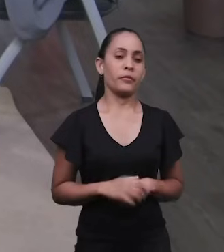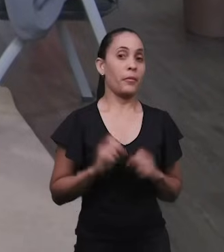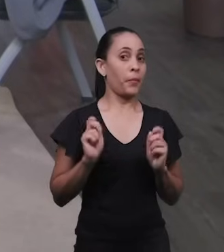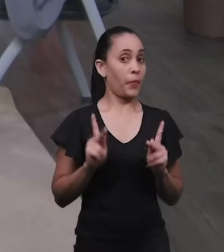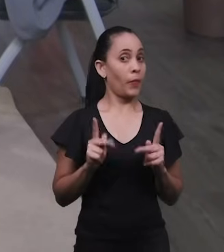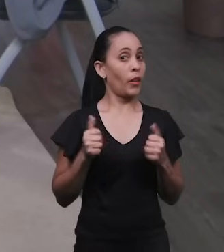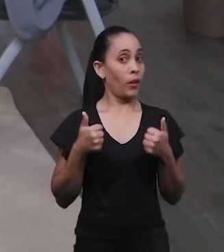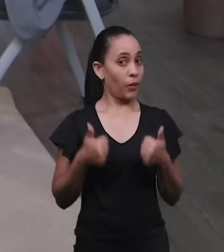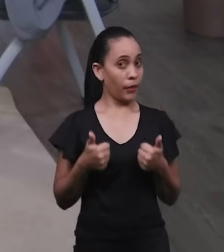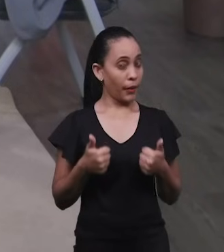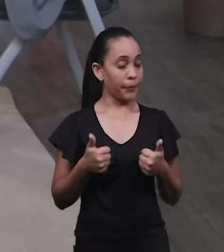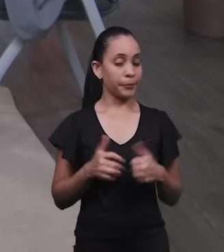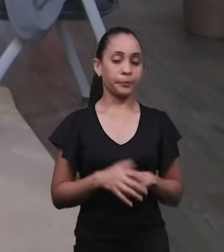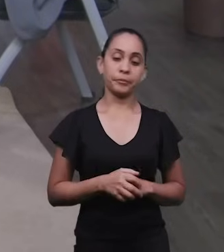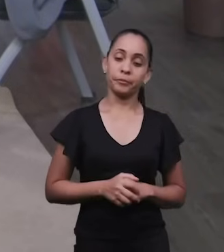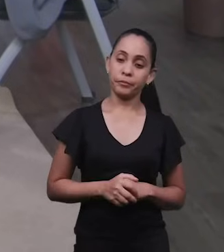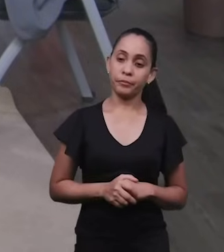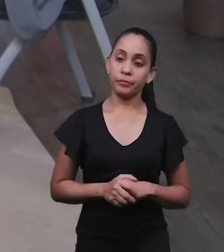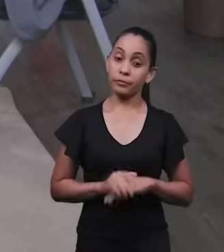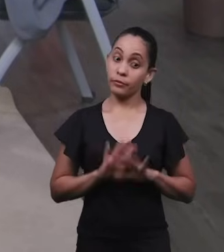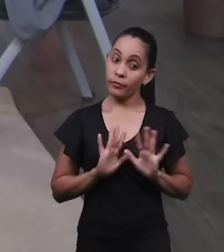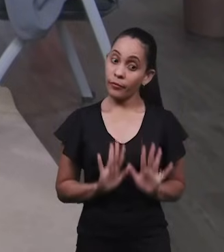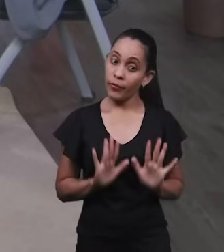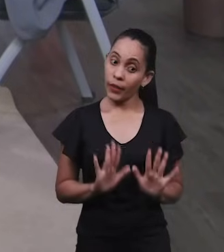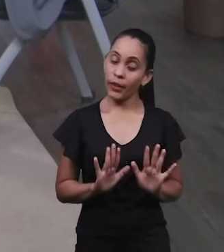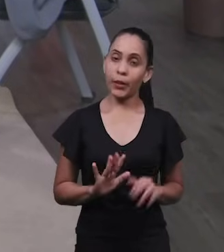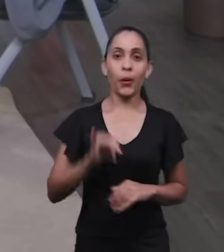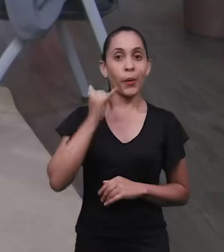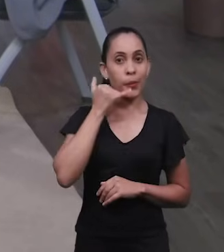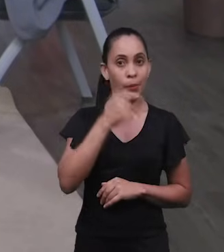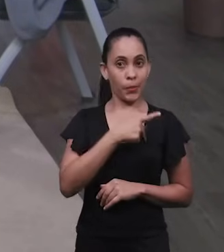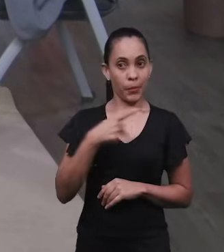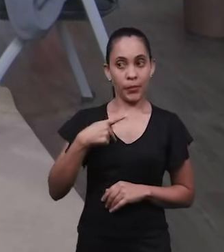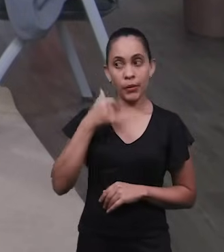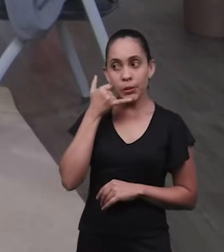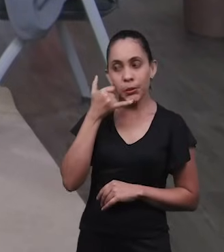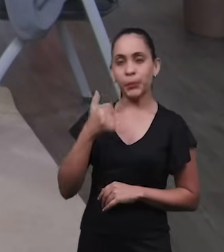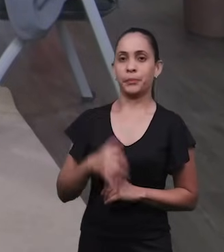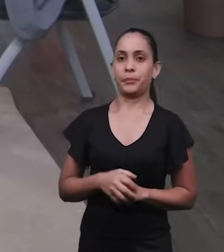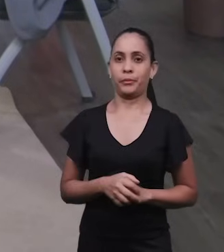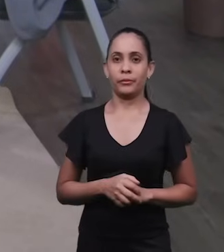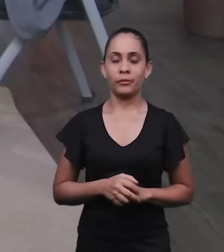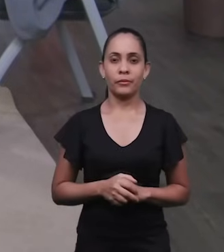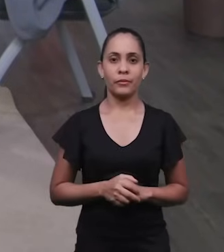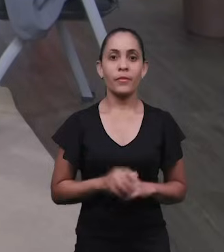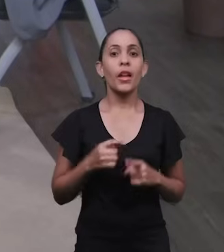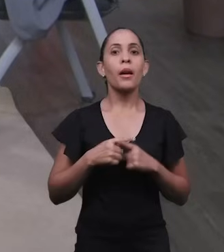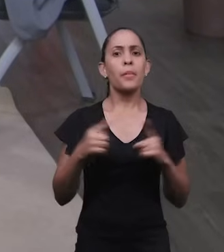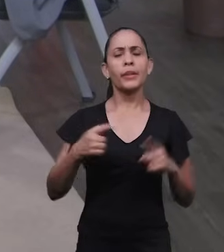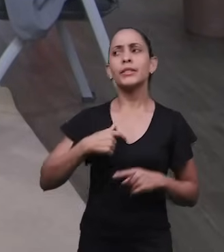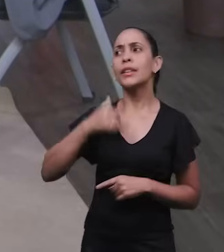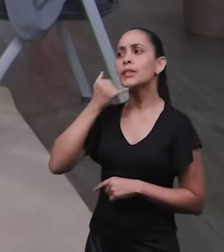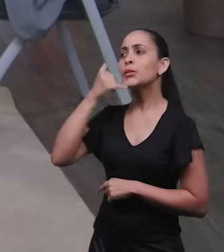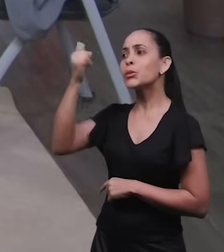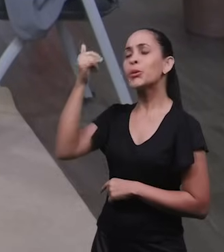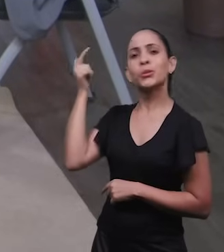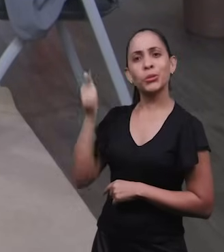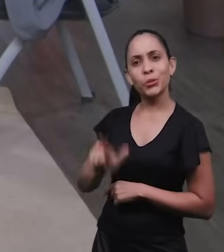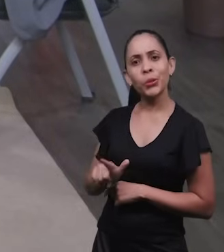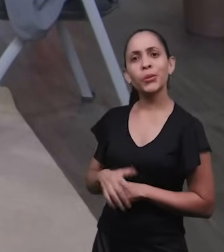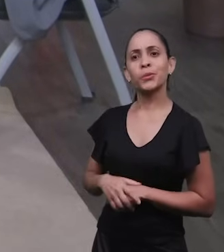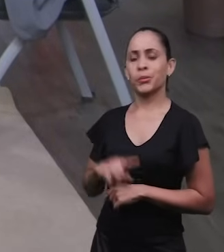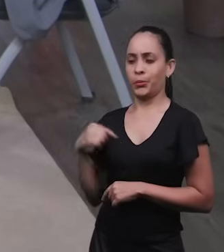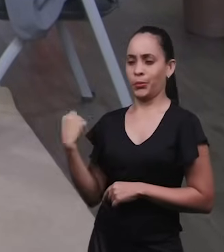Aí ficou nisso, a palavra do pastor de lá. Mas ele ligou